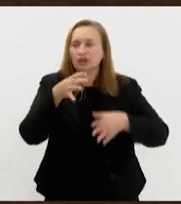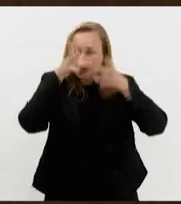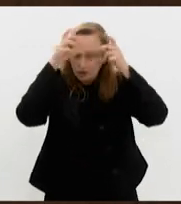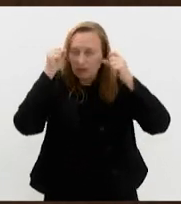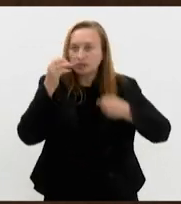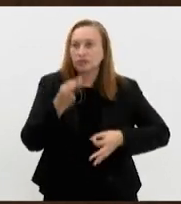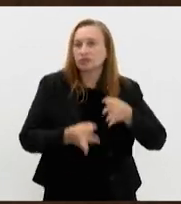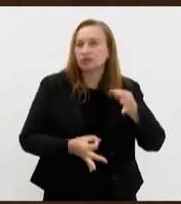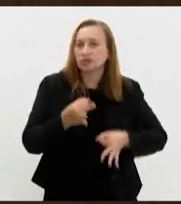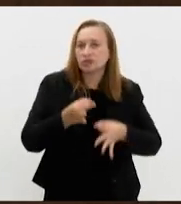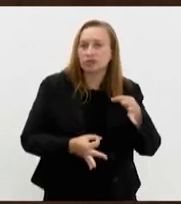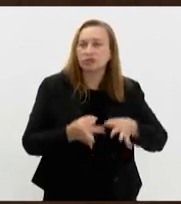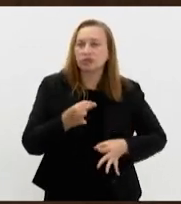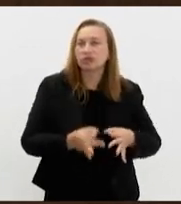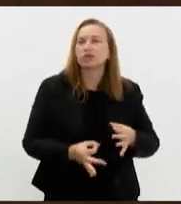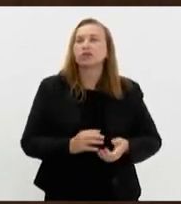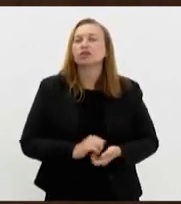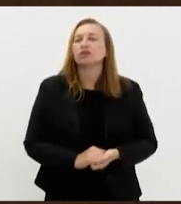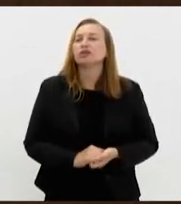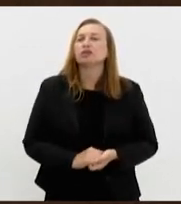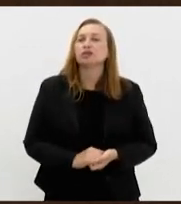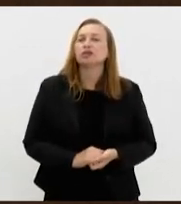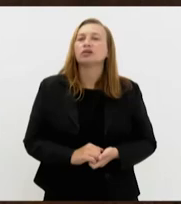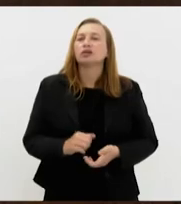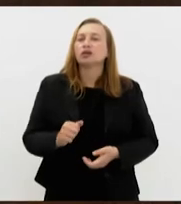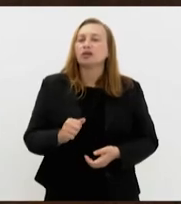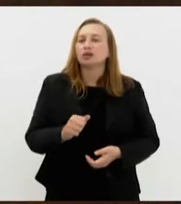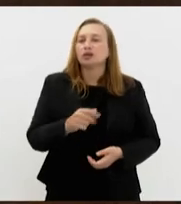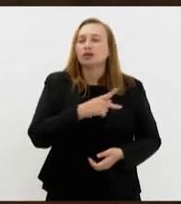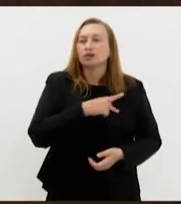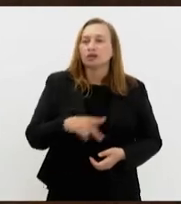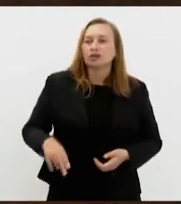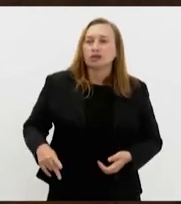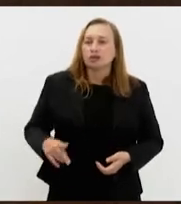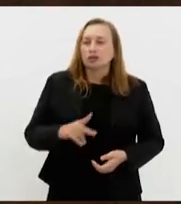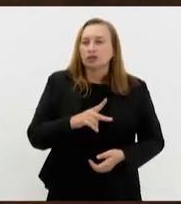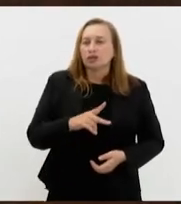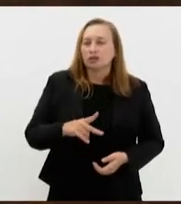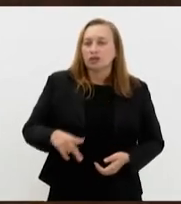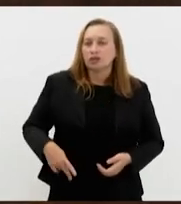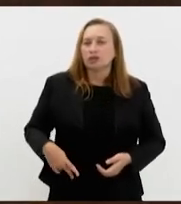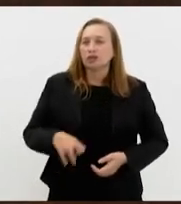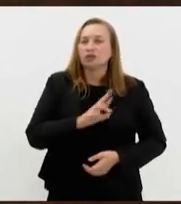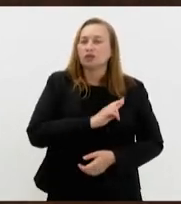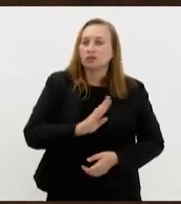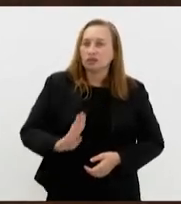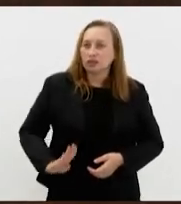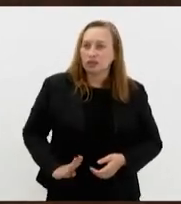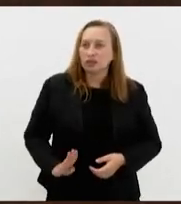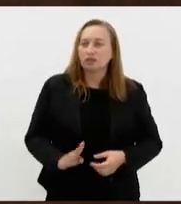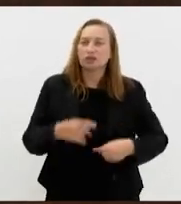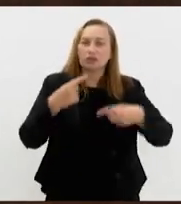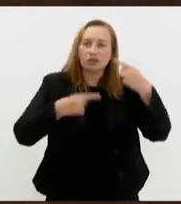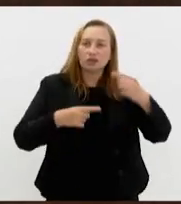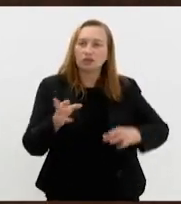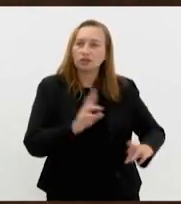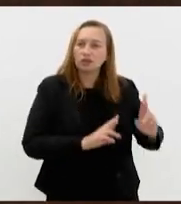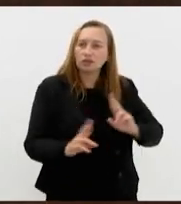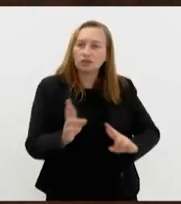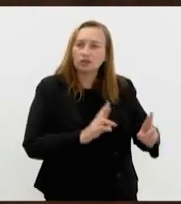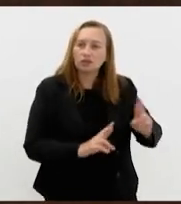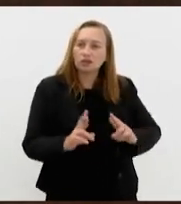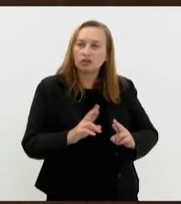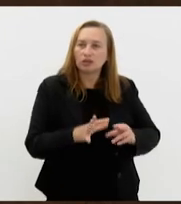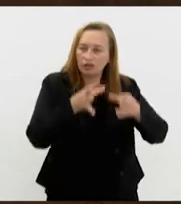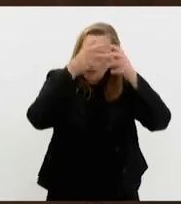é uma frente conjugada. Presidente Rodrigo Bacelar, através da sua boa relação, dialogar com o Tribunal de Justiça, ele já